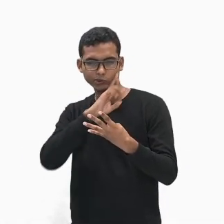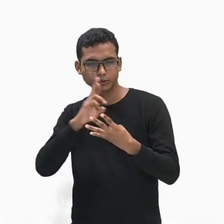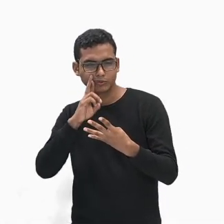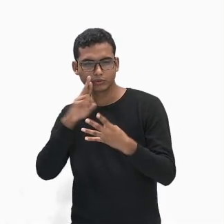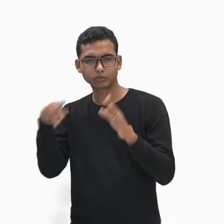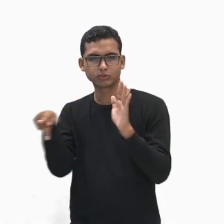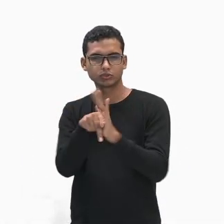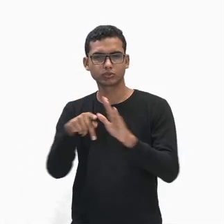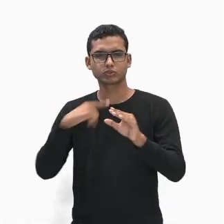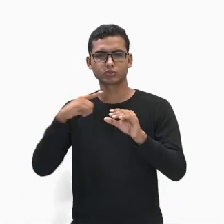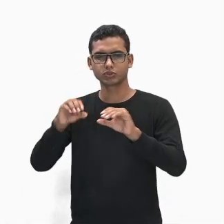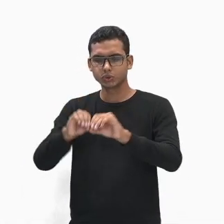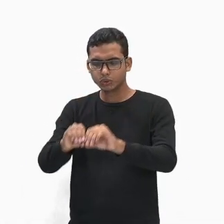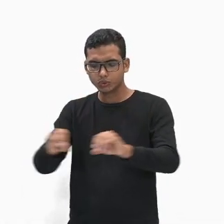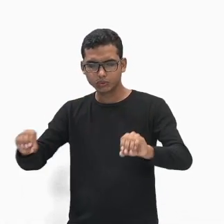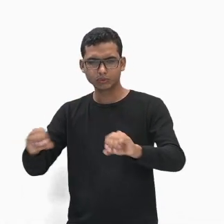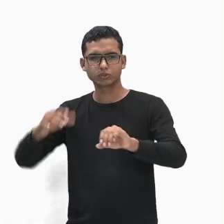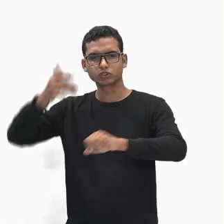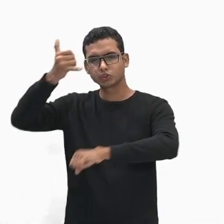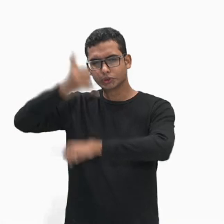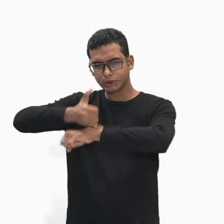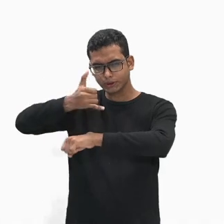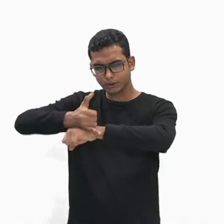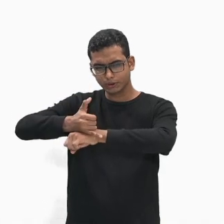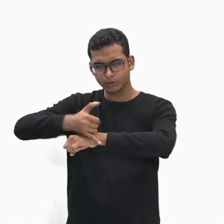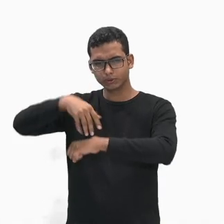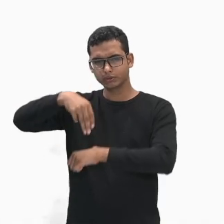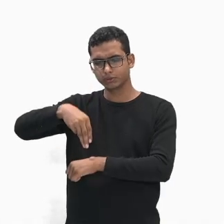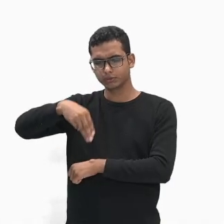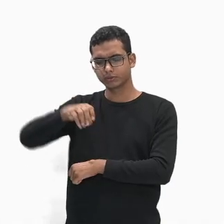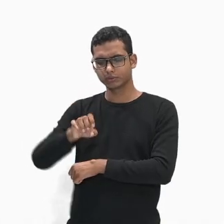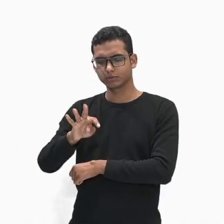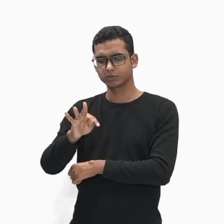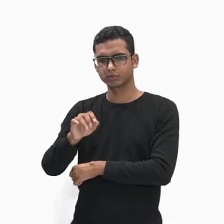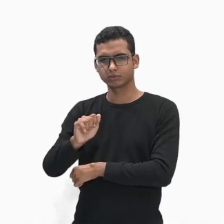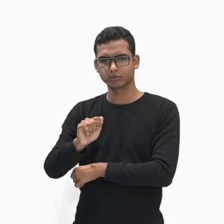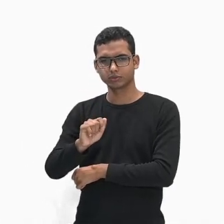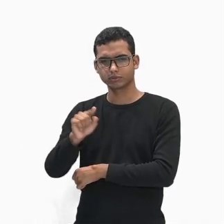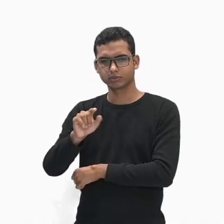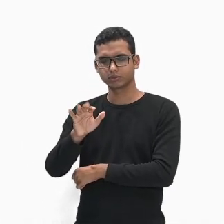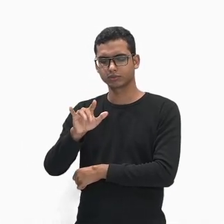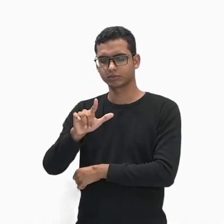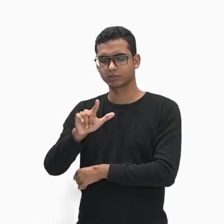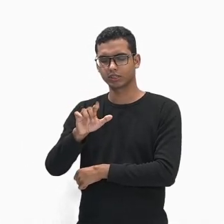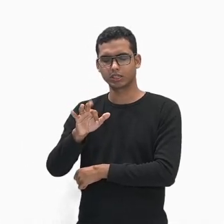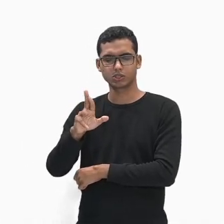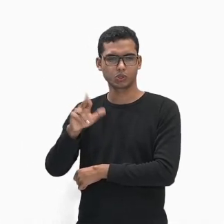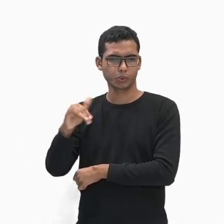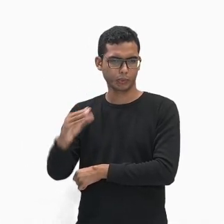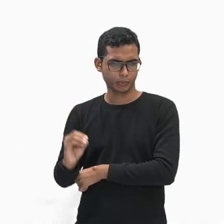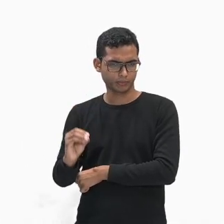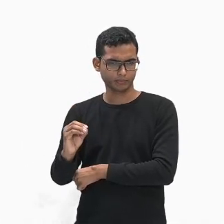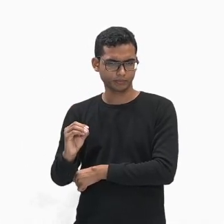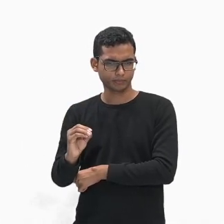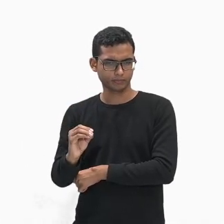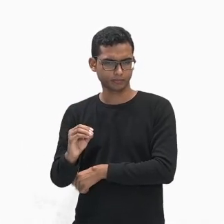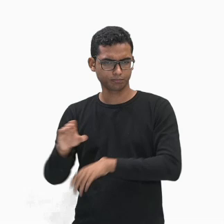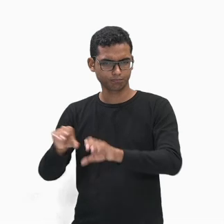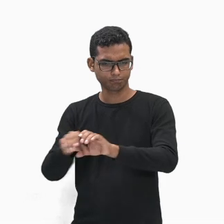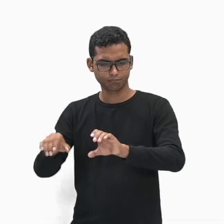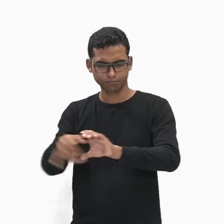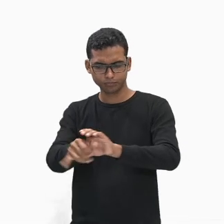fio metálico. Logo, nossos condutores elétricos, eles são fundamentais para todos